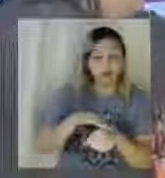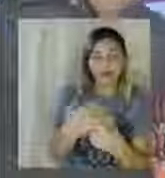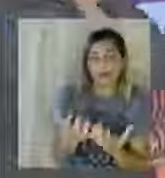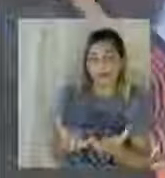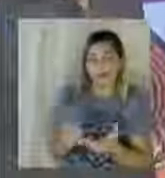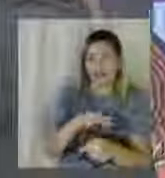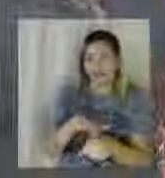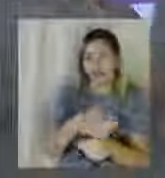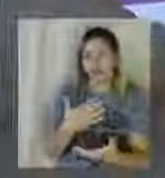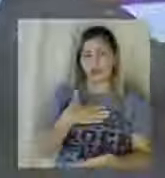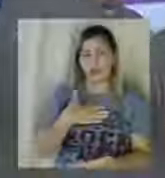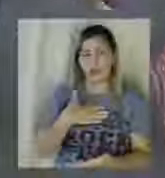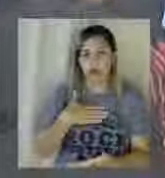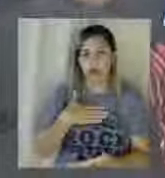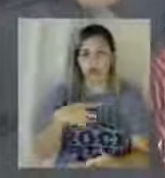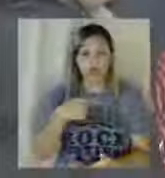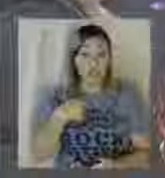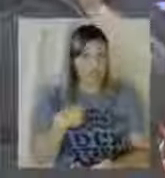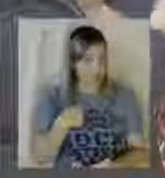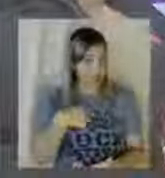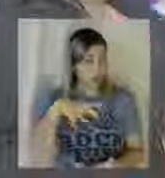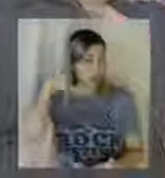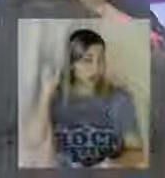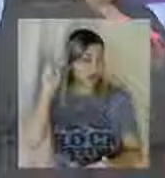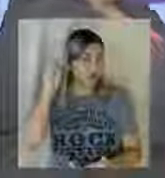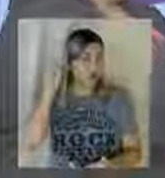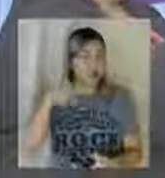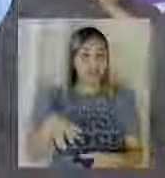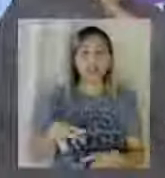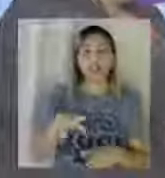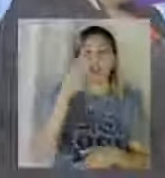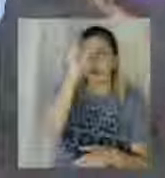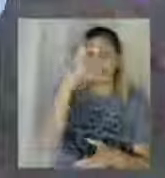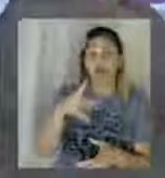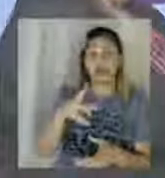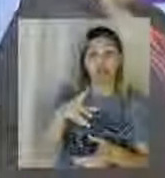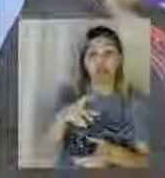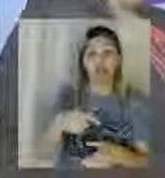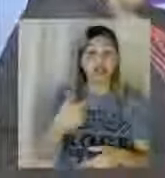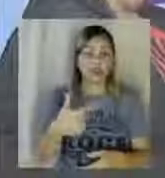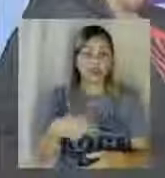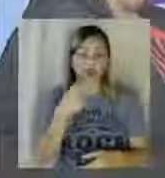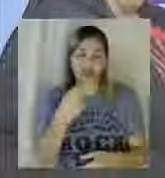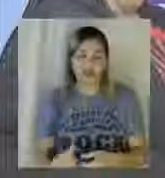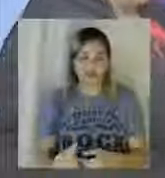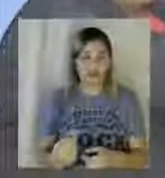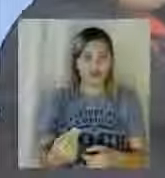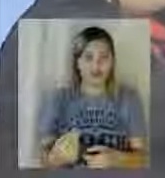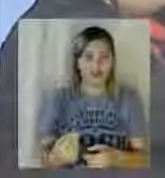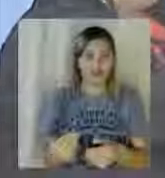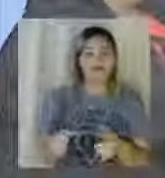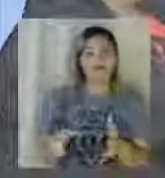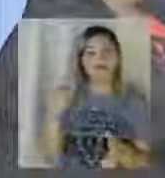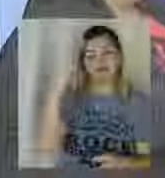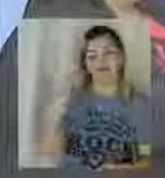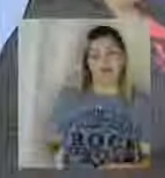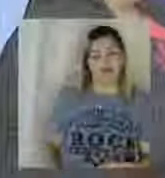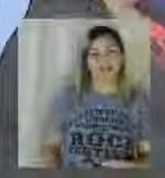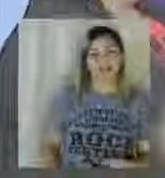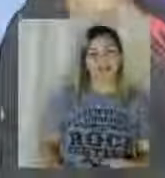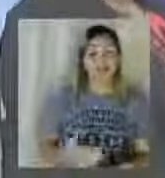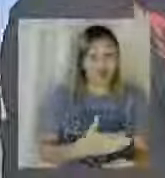é que não aprendi a segunda língua oficial do país. Aqui começa o direto